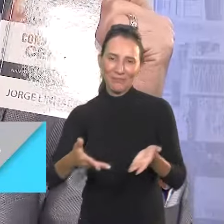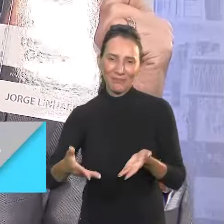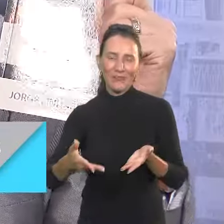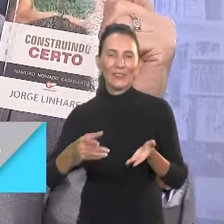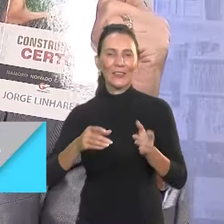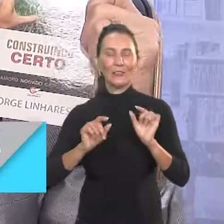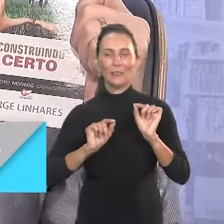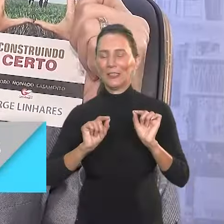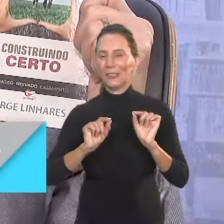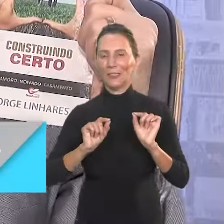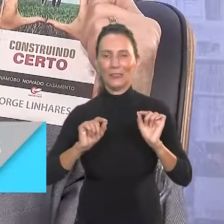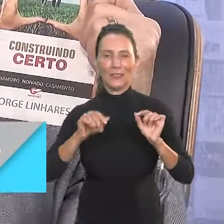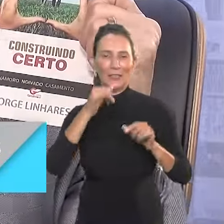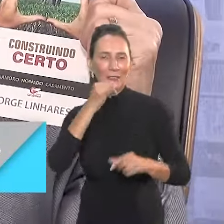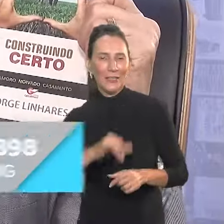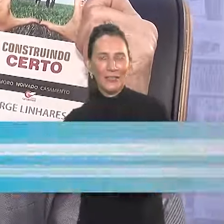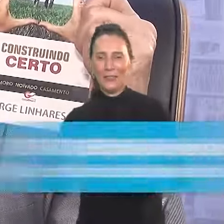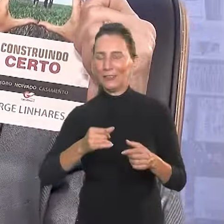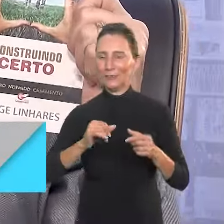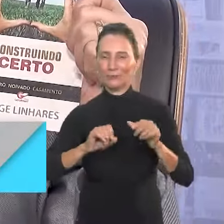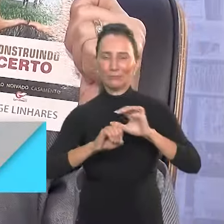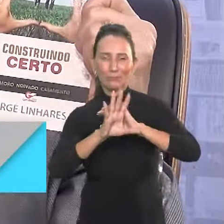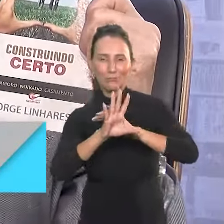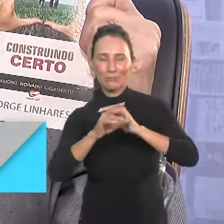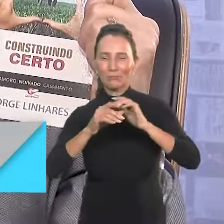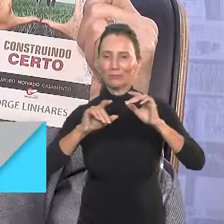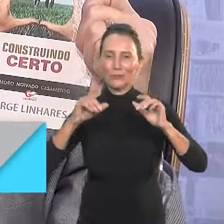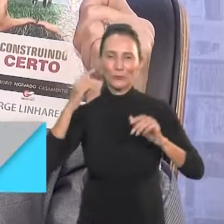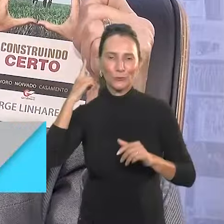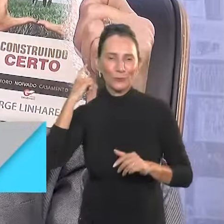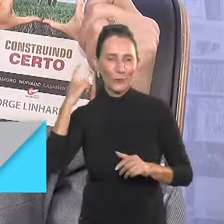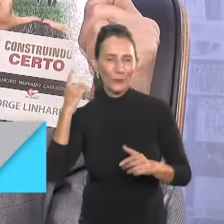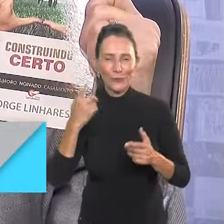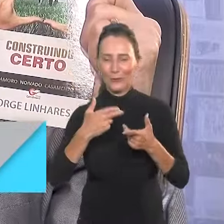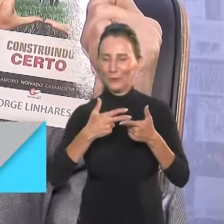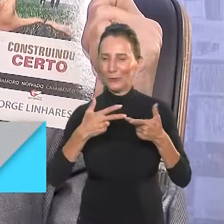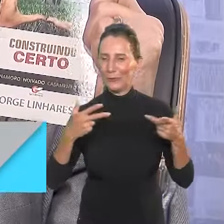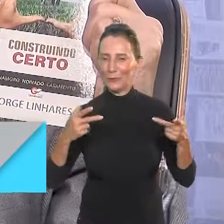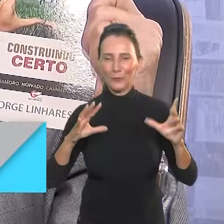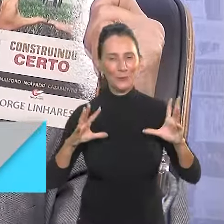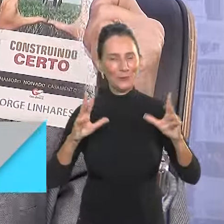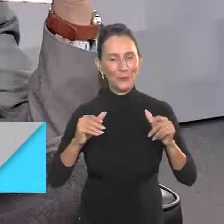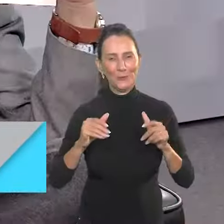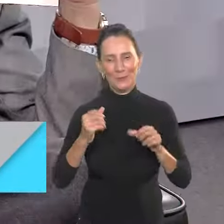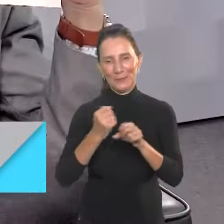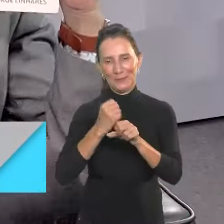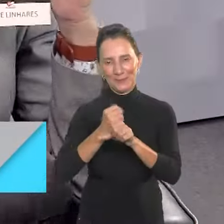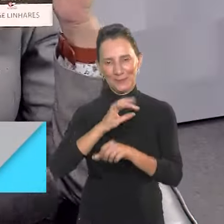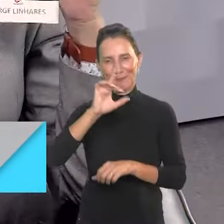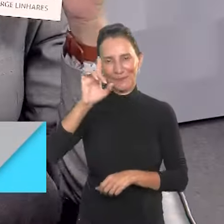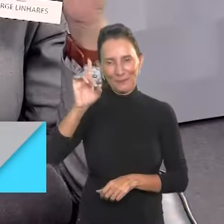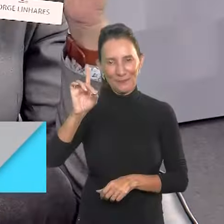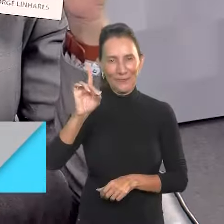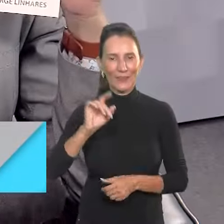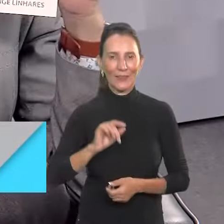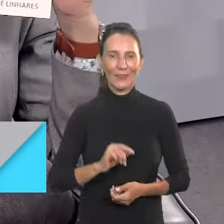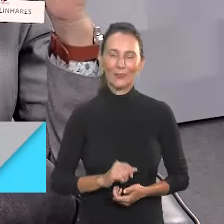equipamento eletrônico e toda a estrutura a serviço do Reino de Deus. Você pode